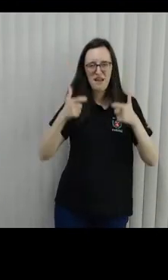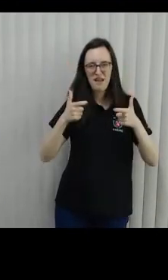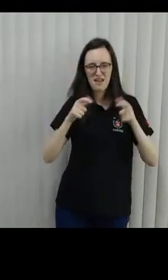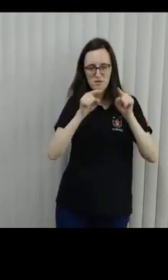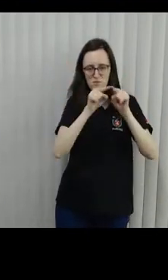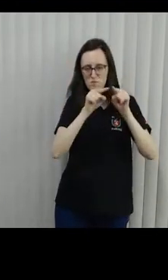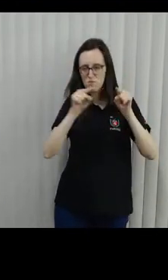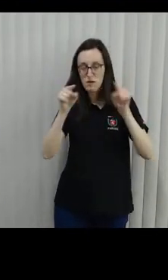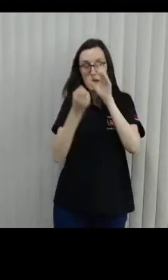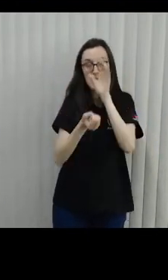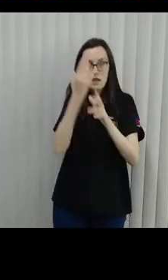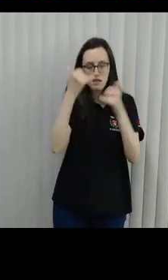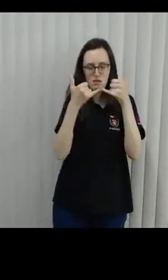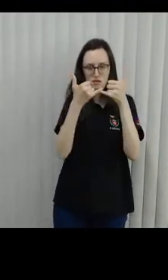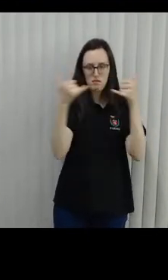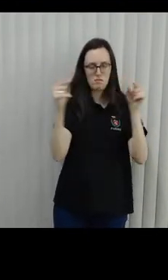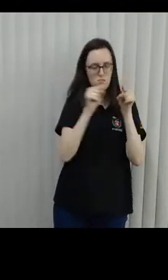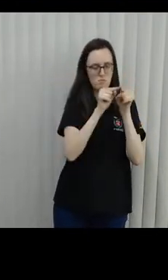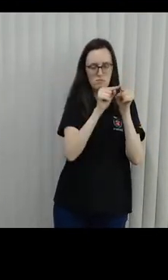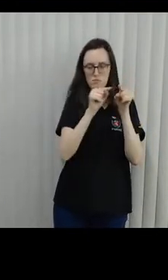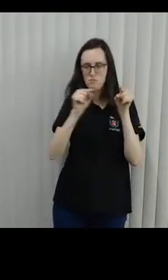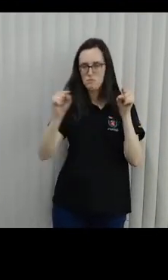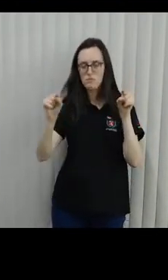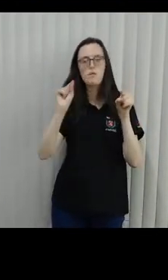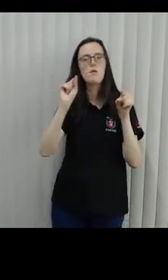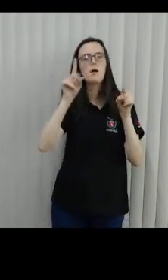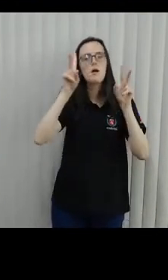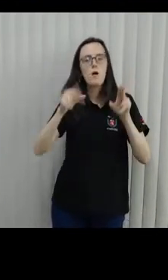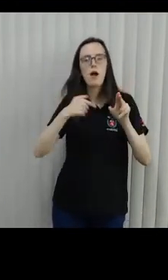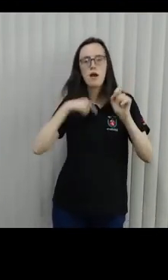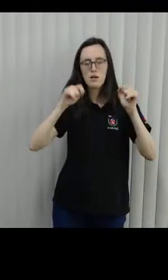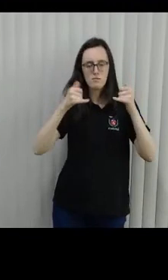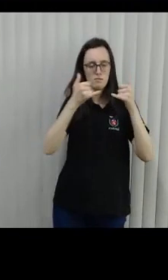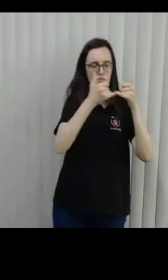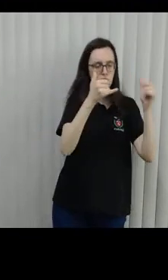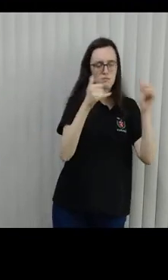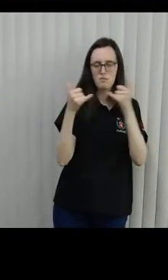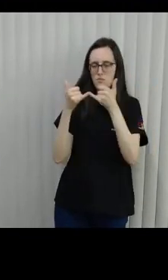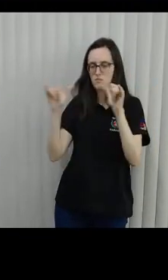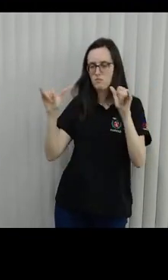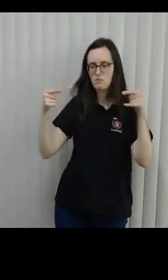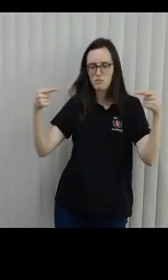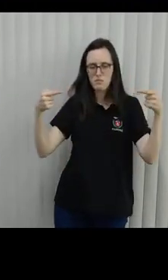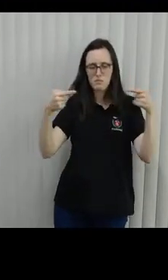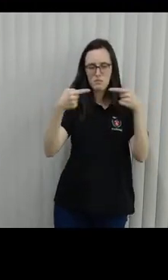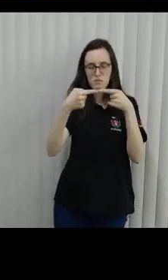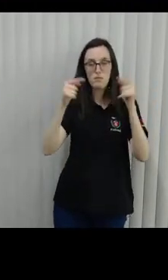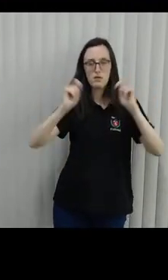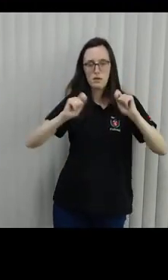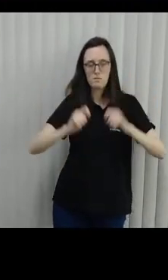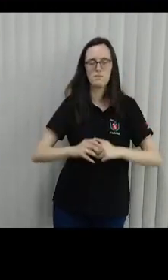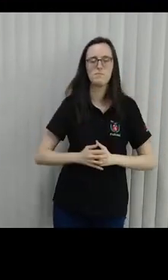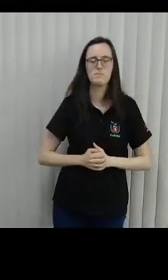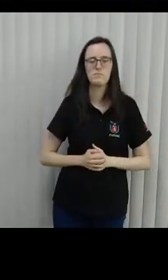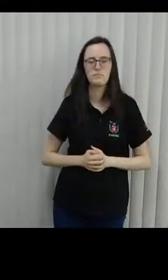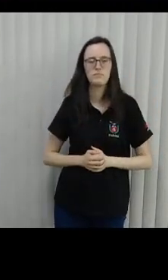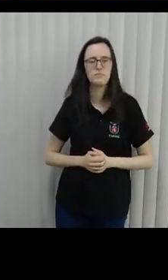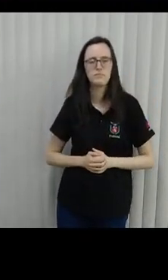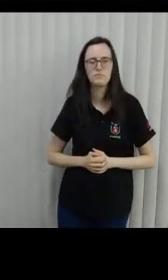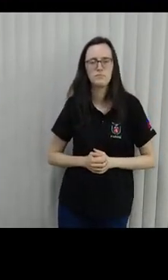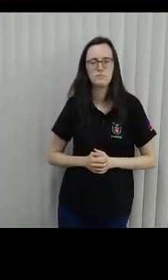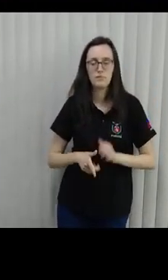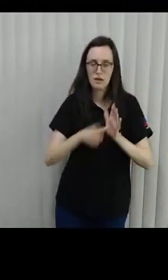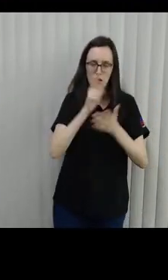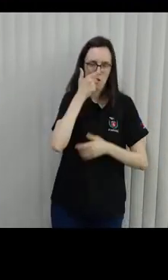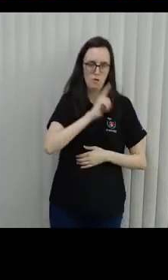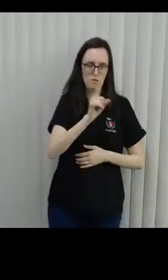criar a linha e ele vai. Eu consigo juntar essa linha com a outra parte também, ó, que foi gerado. Aqui eu não consegui, ó,